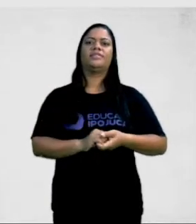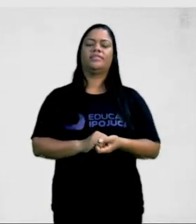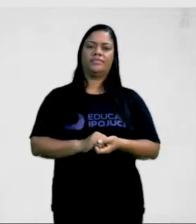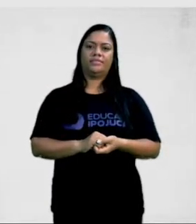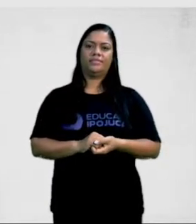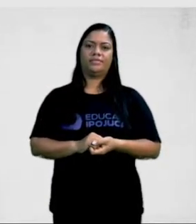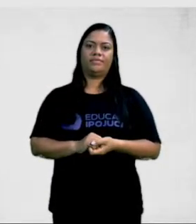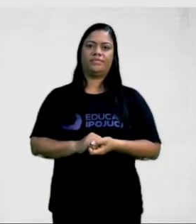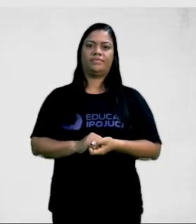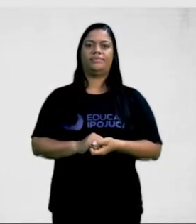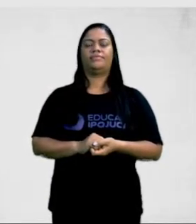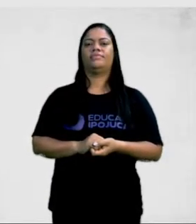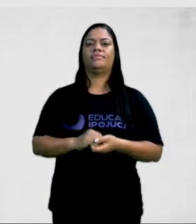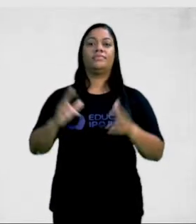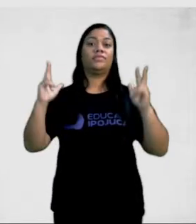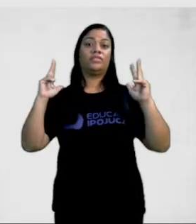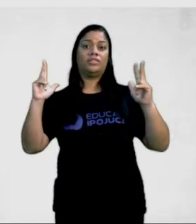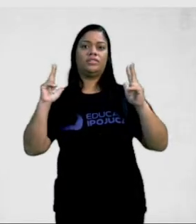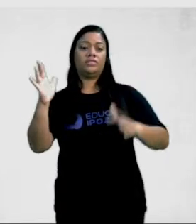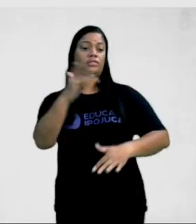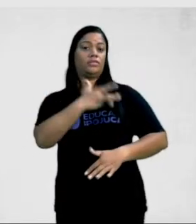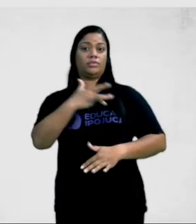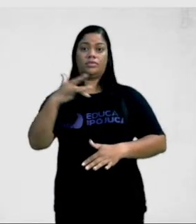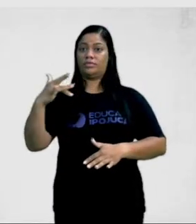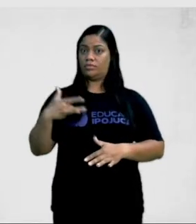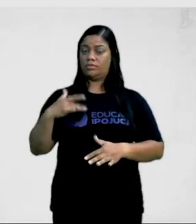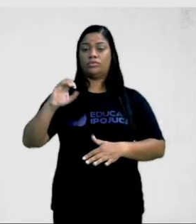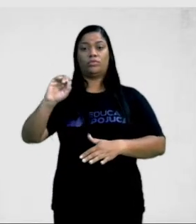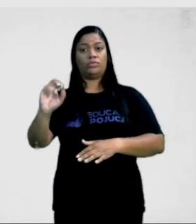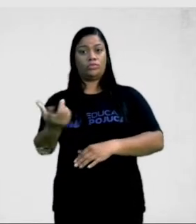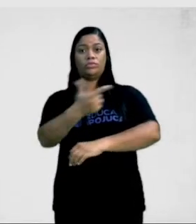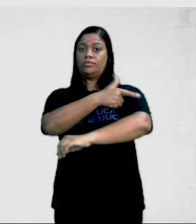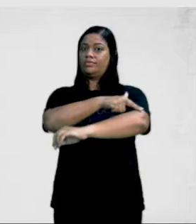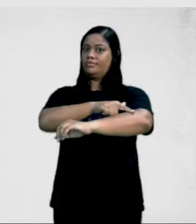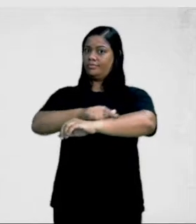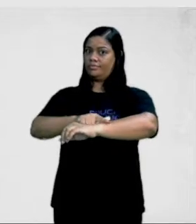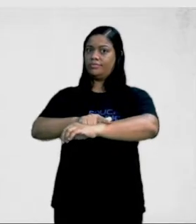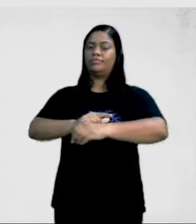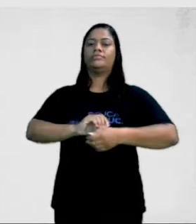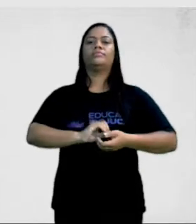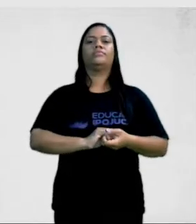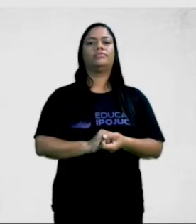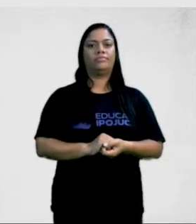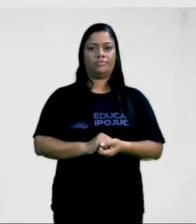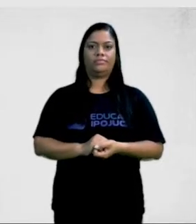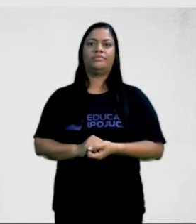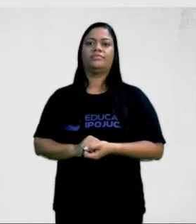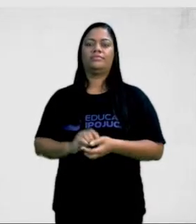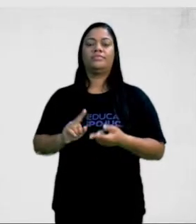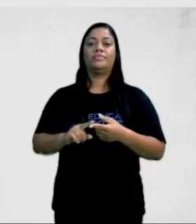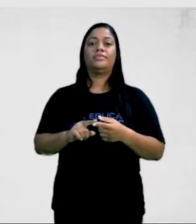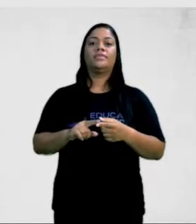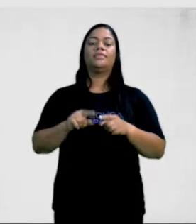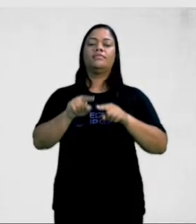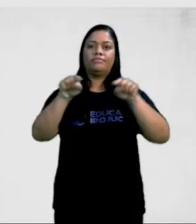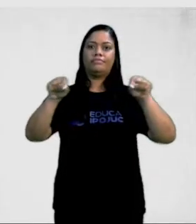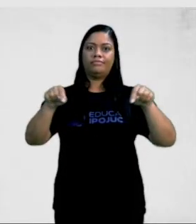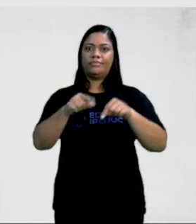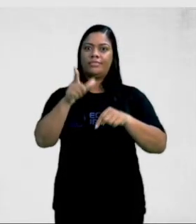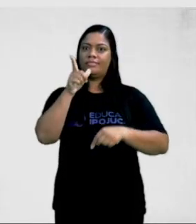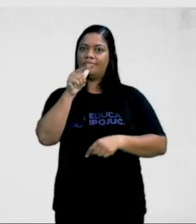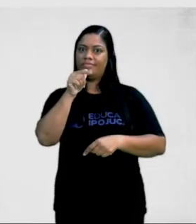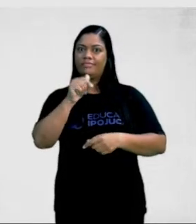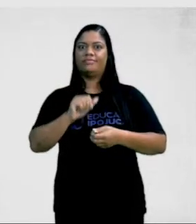que estão muitas vezes voltadas para o lazer, para a saúde ou para a educação, né? Como contorcionismo, hidroginástica,